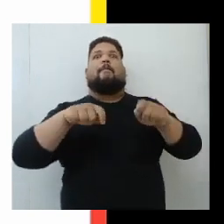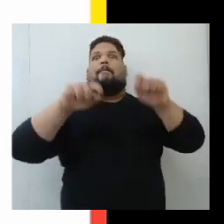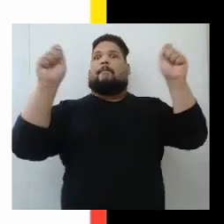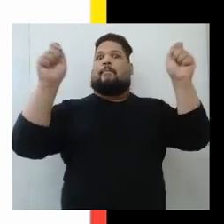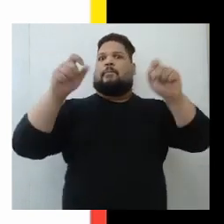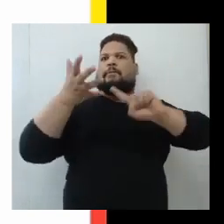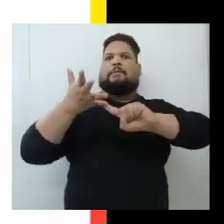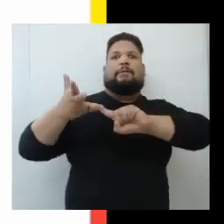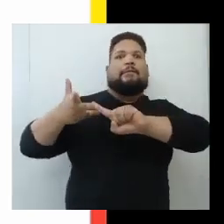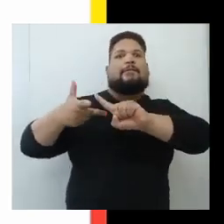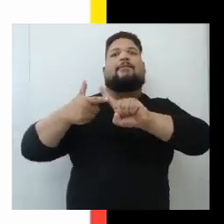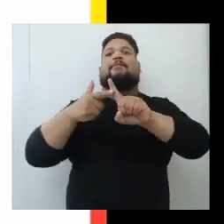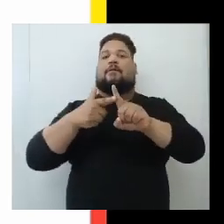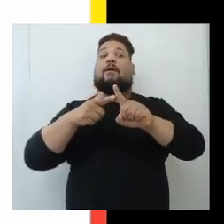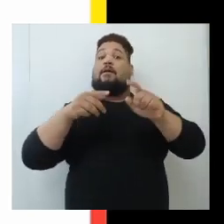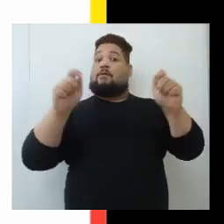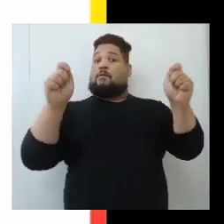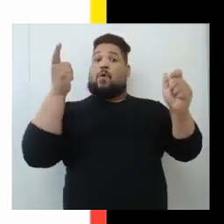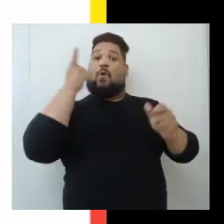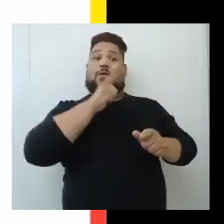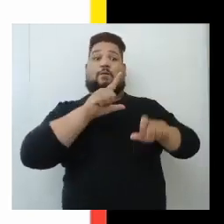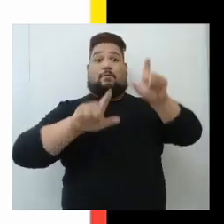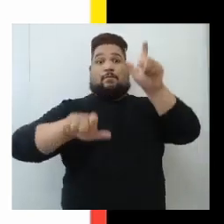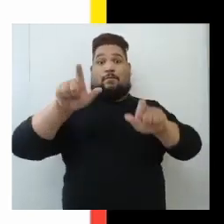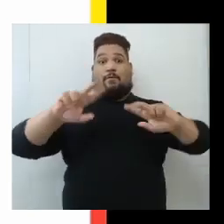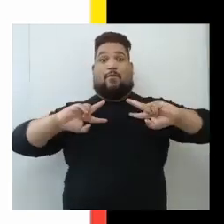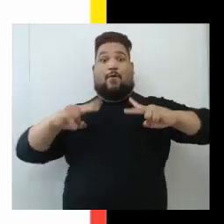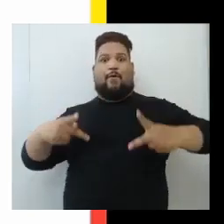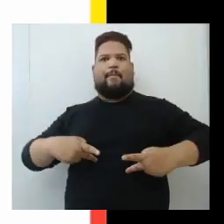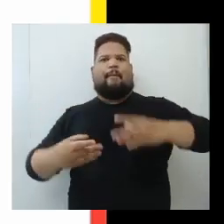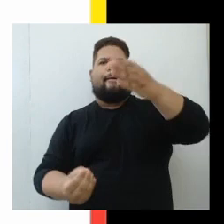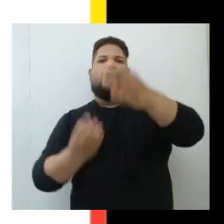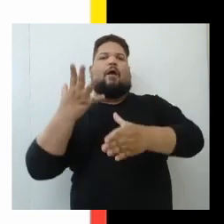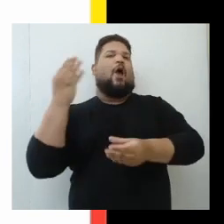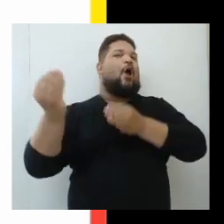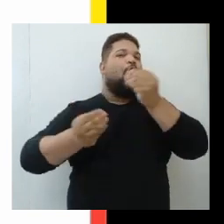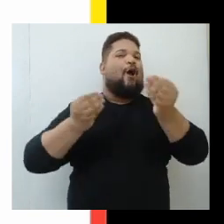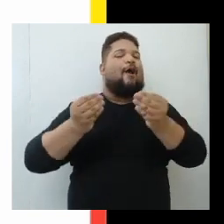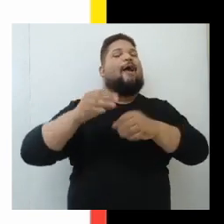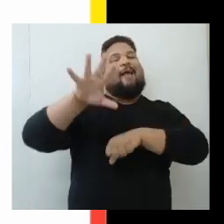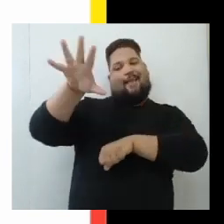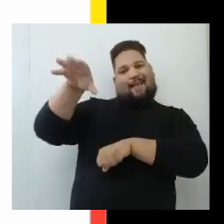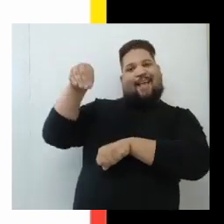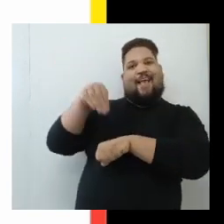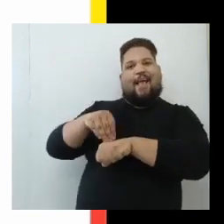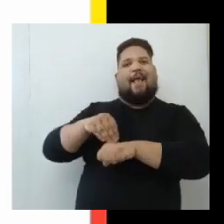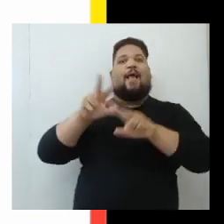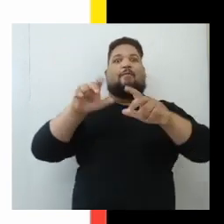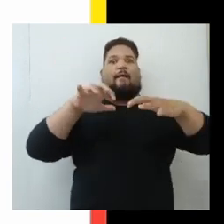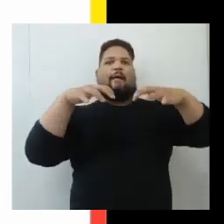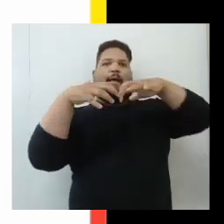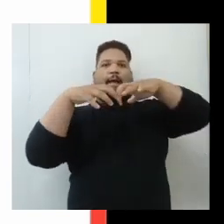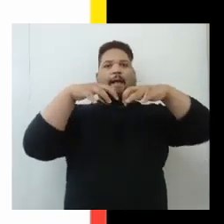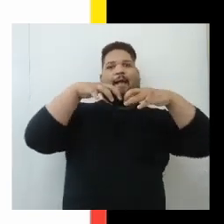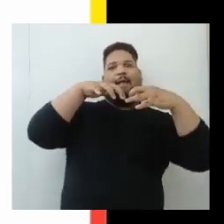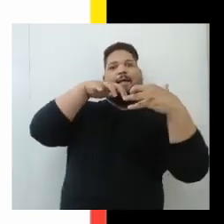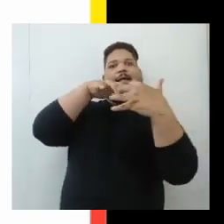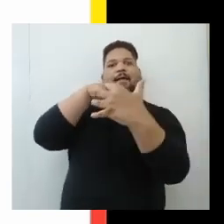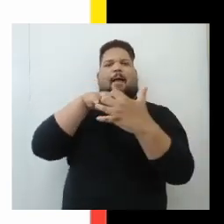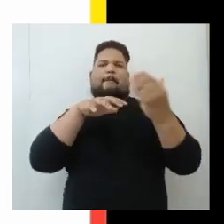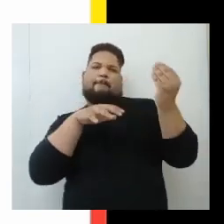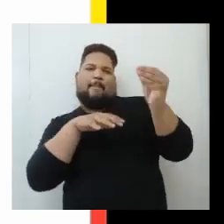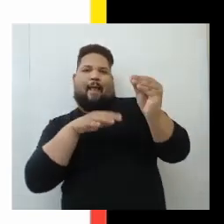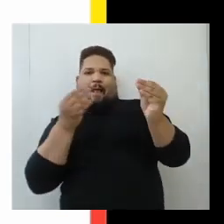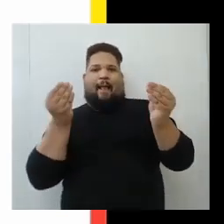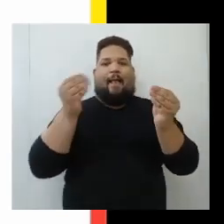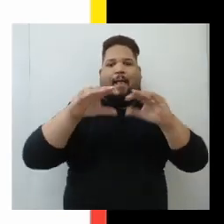para explicar a origem humana. E assim, como um quebra-cabeça, pecinha por pecinha,